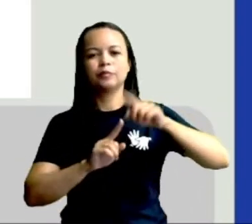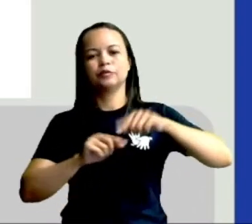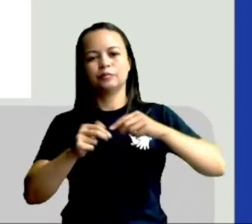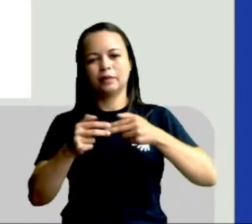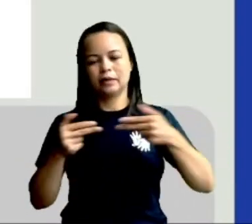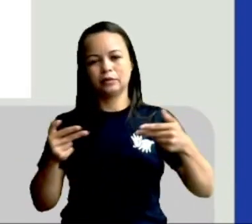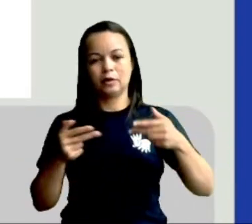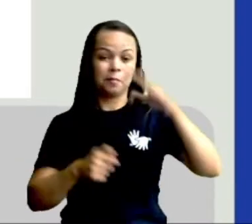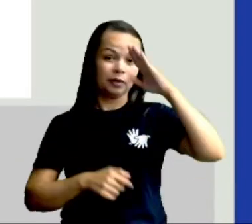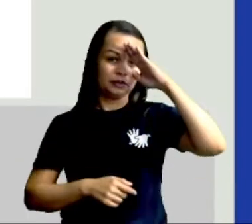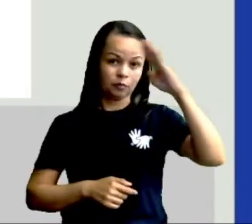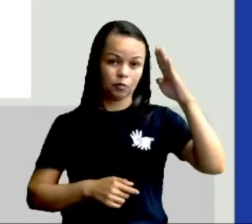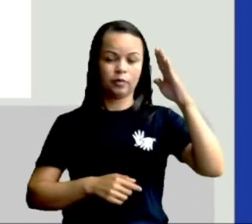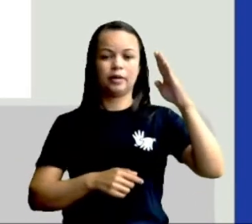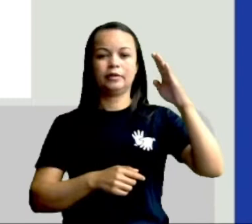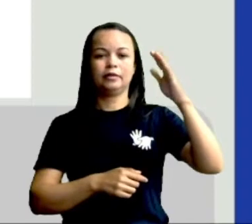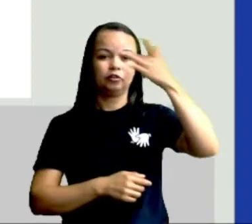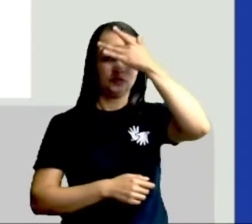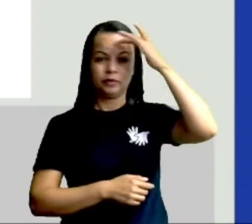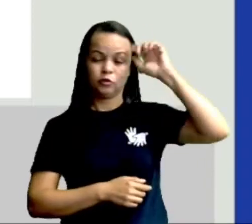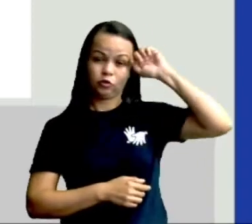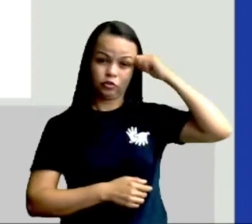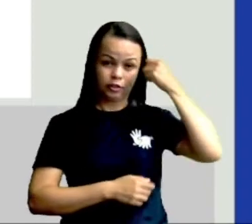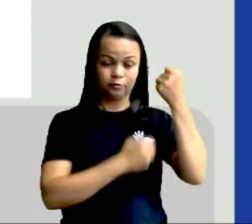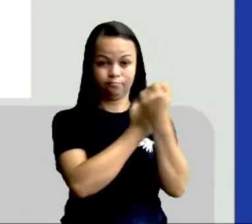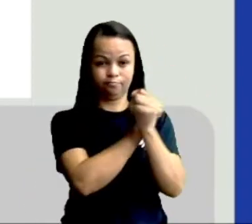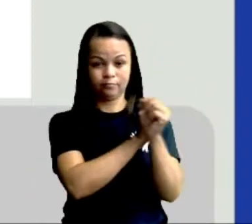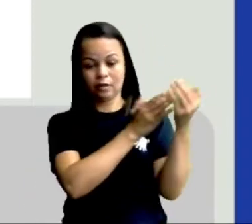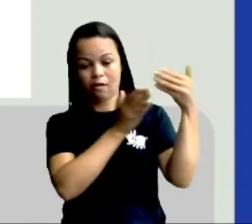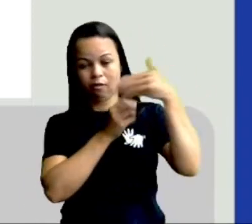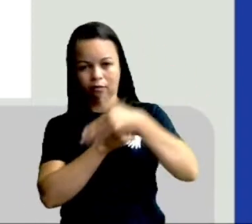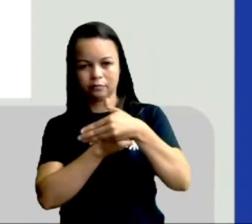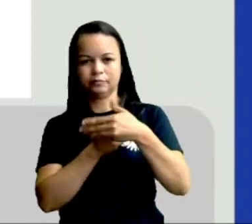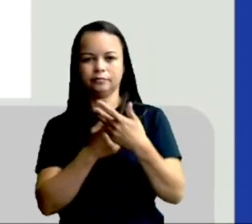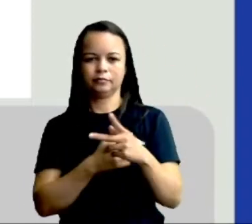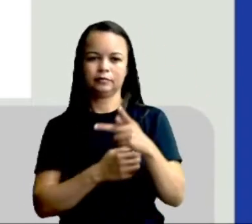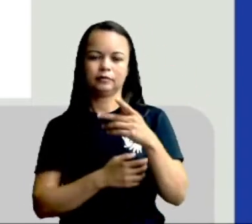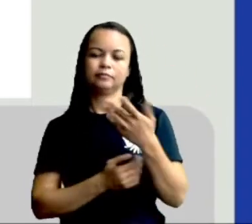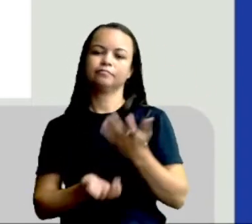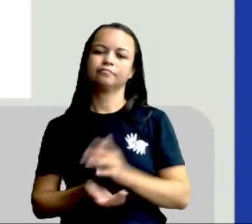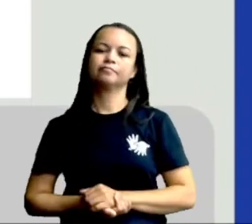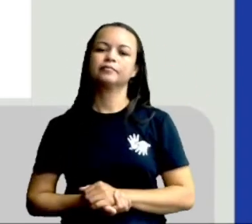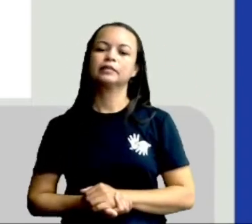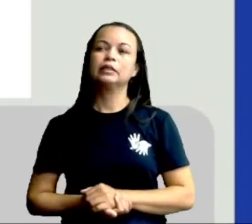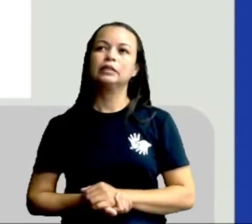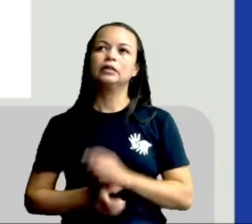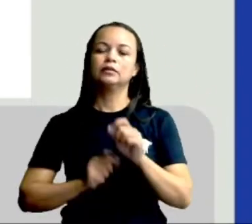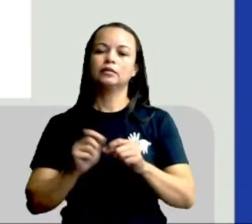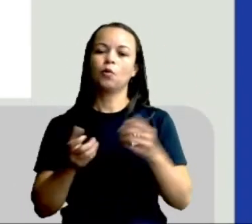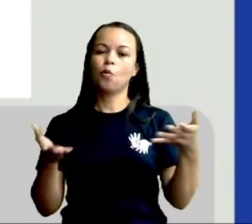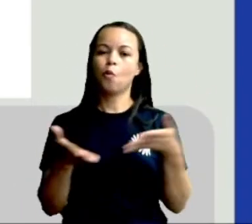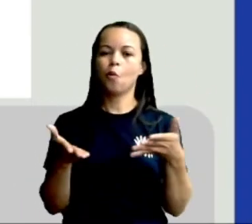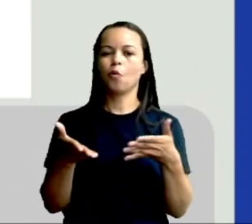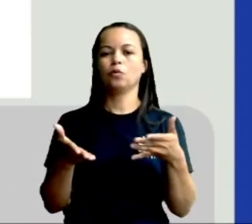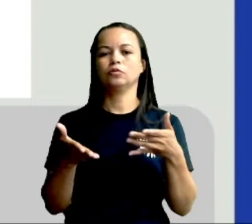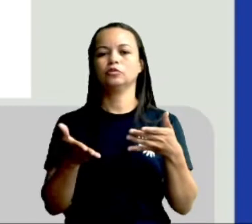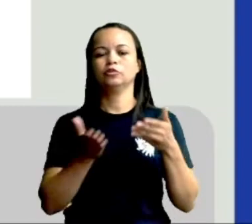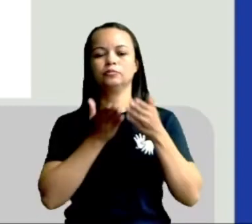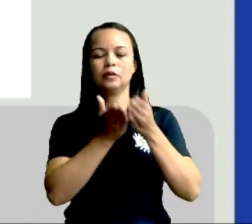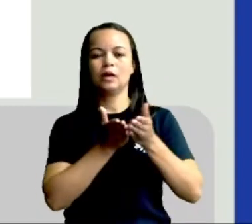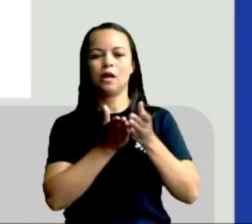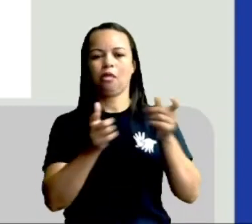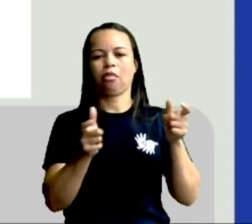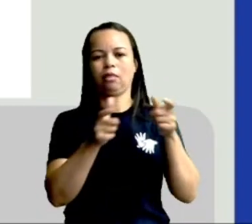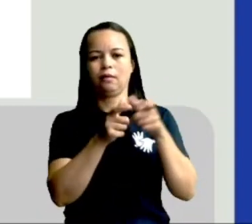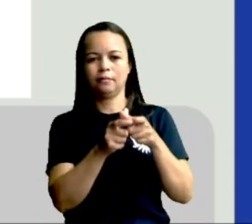mercadorias, principalmente os nossos negros, né? Infelizmente, os nossos africanos. Hoje, é o sistema de menor participação no